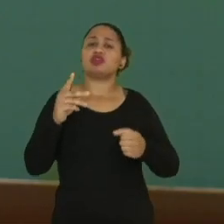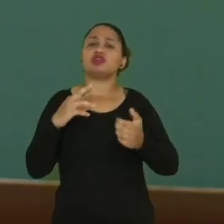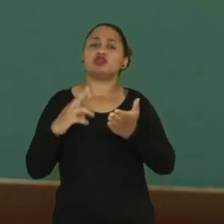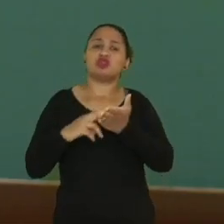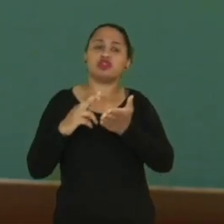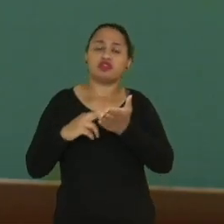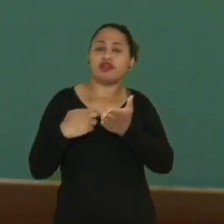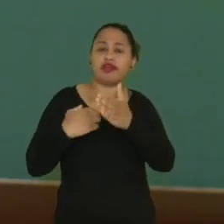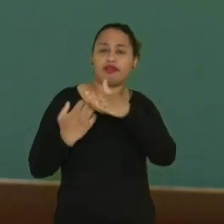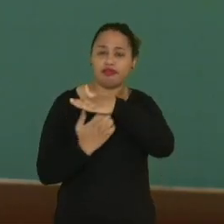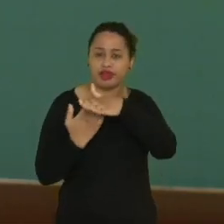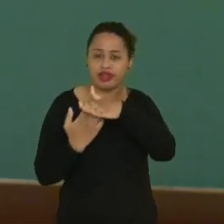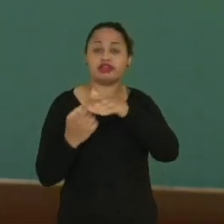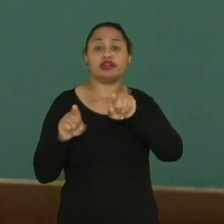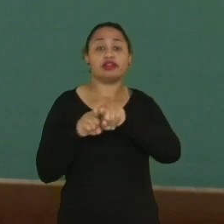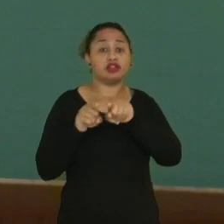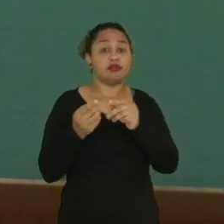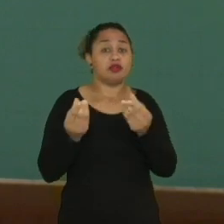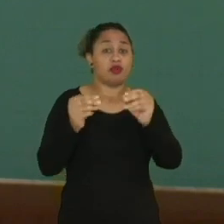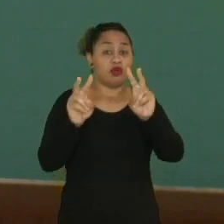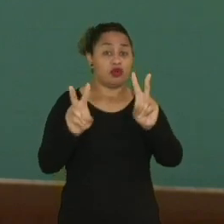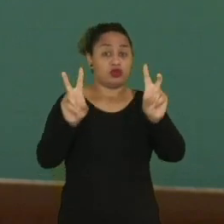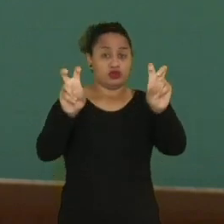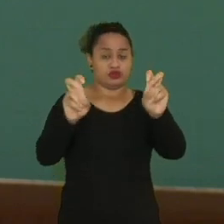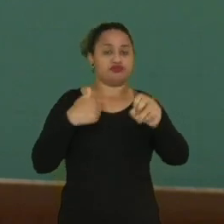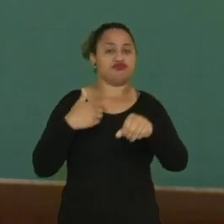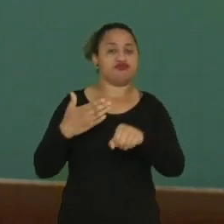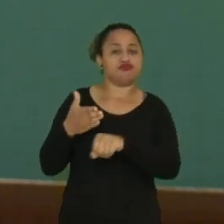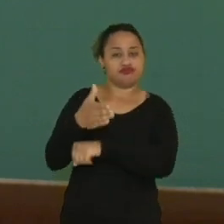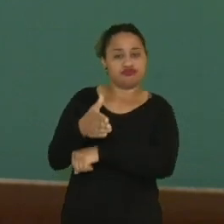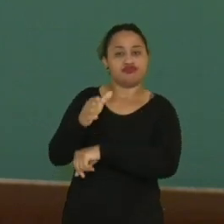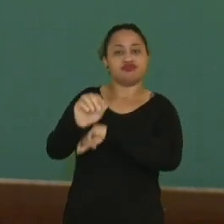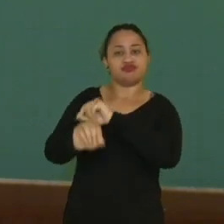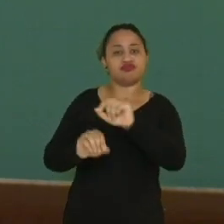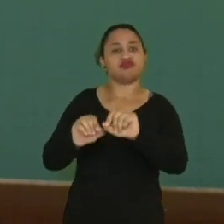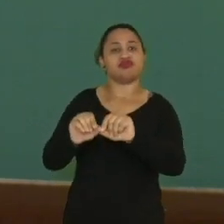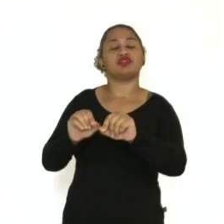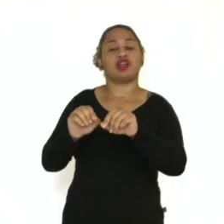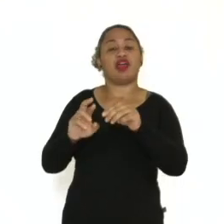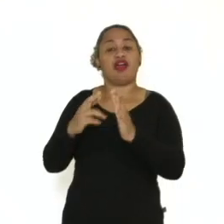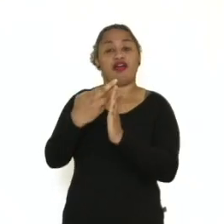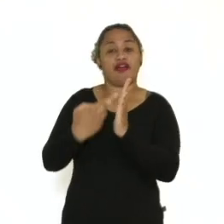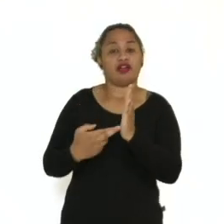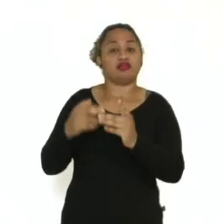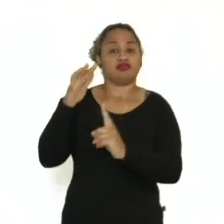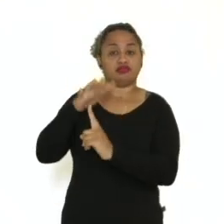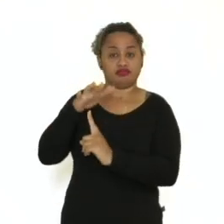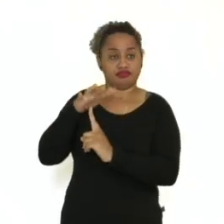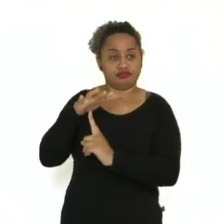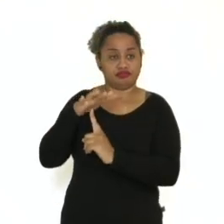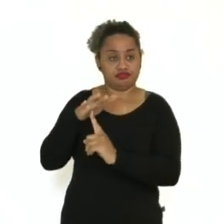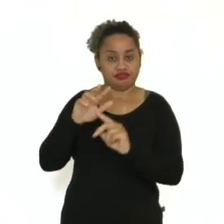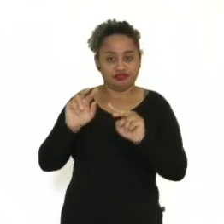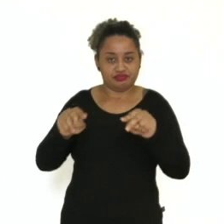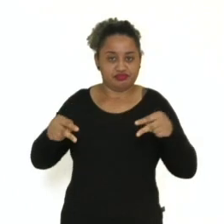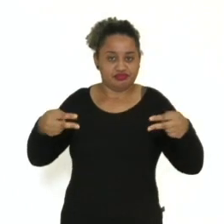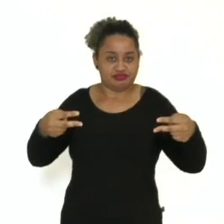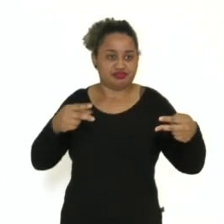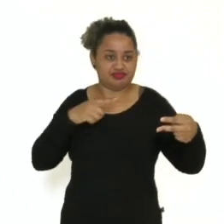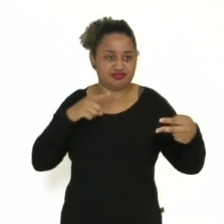seu texto. Entre na plataforma do Redação Paraná, clique na